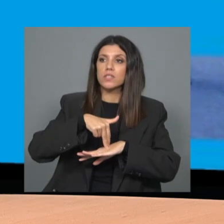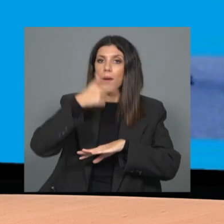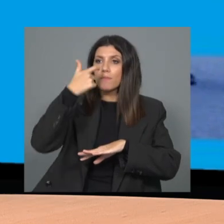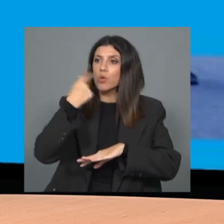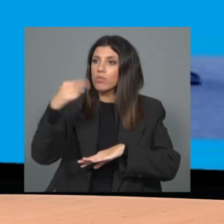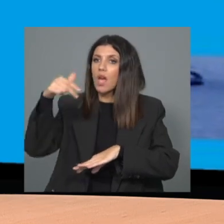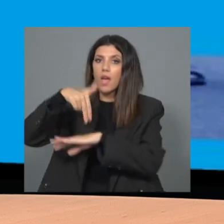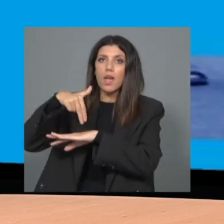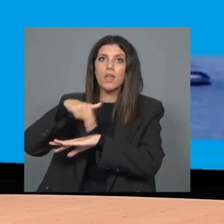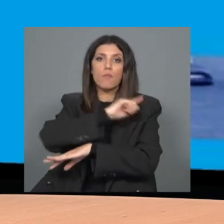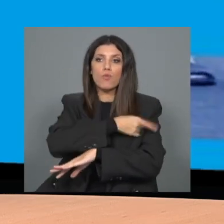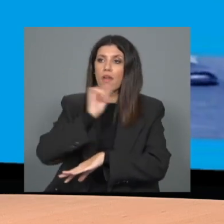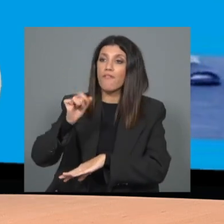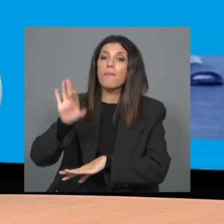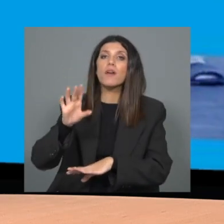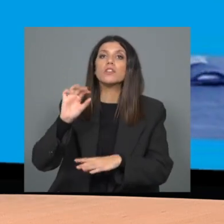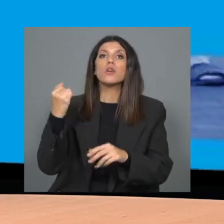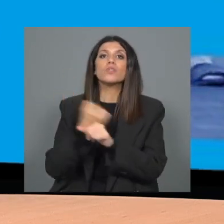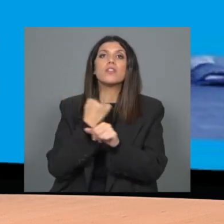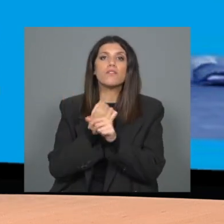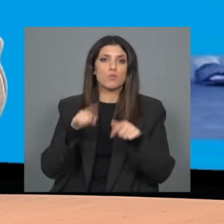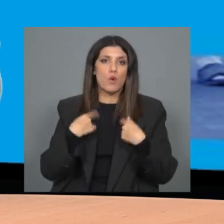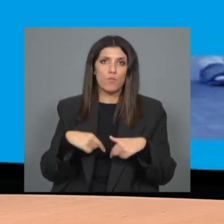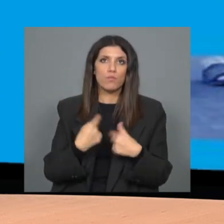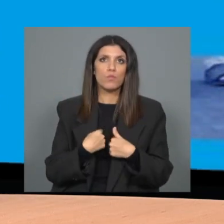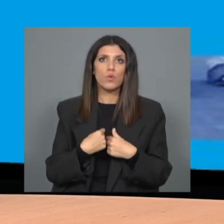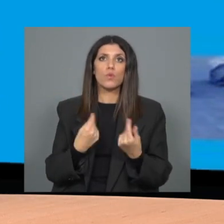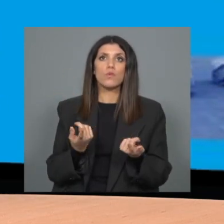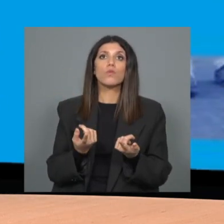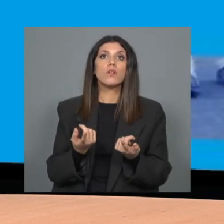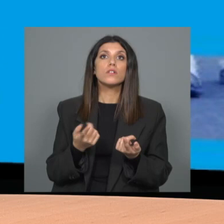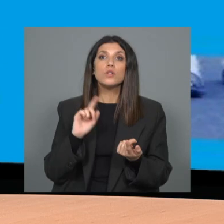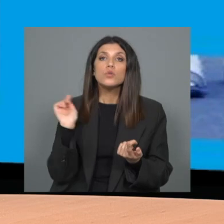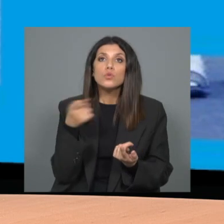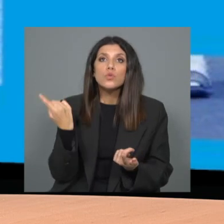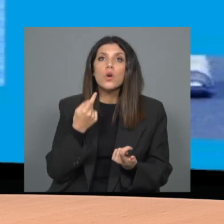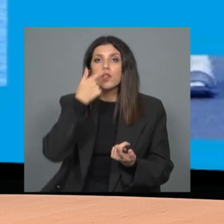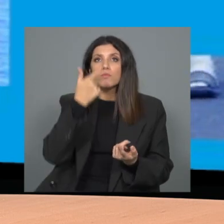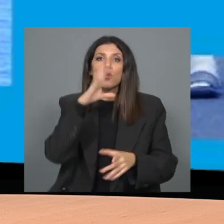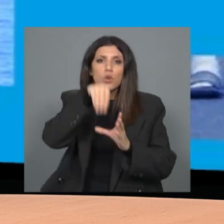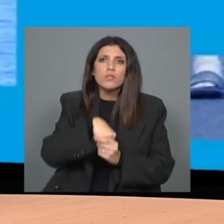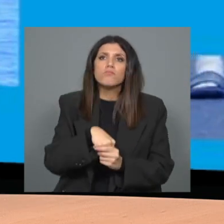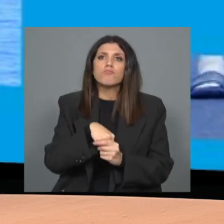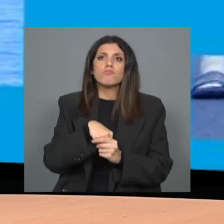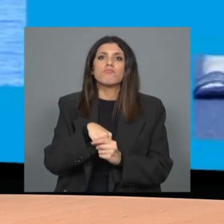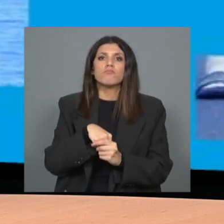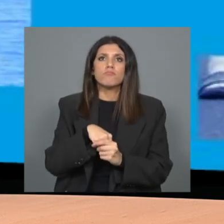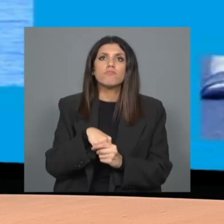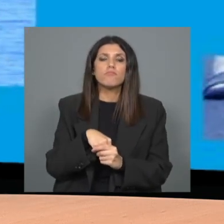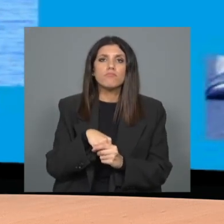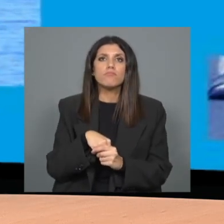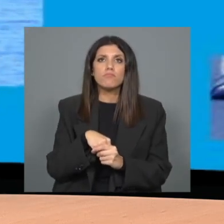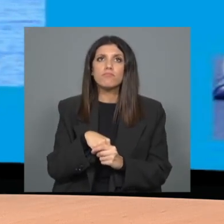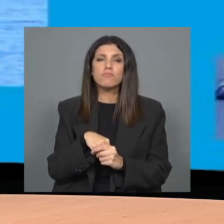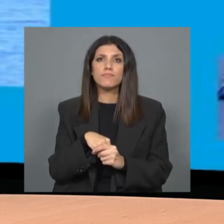preservação do seu poder, mas no serviço. Essa é a grande dinâmica, é a dinâmica que todos aqueles que estão envolvidos são chamados a desempenhar e, por ser uma dinâmica desse